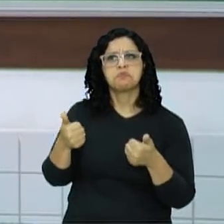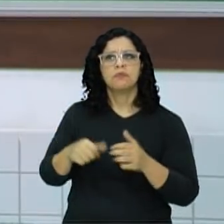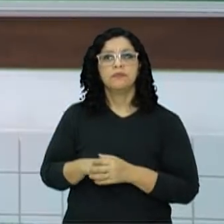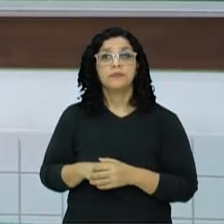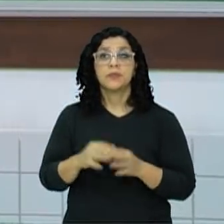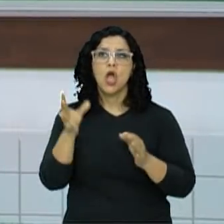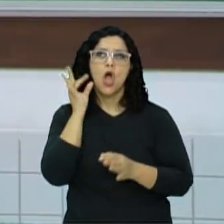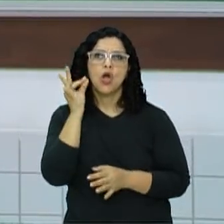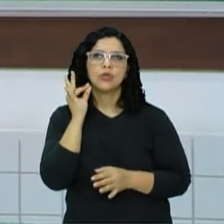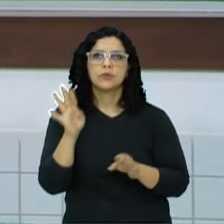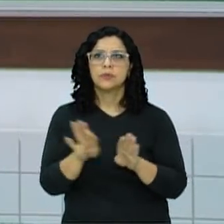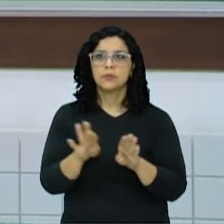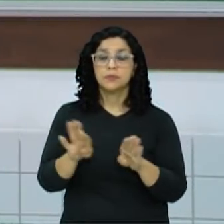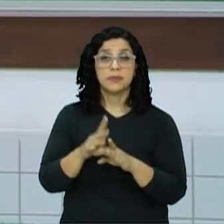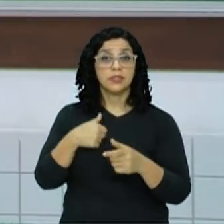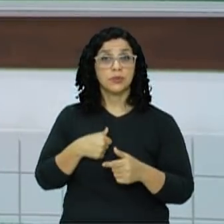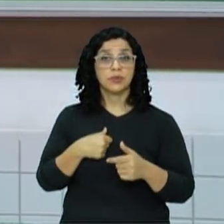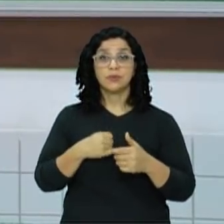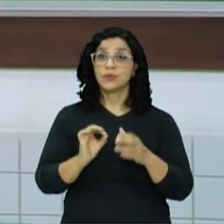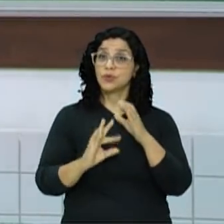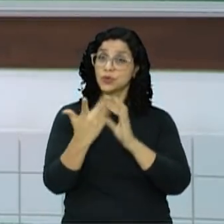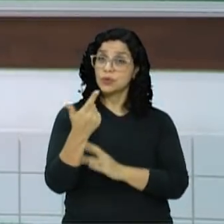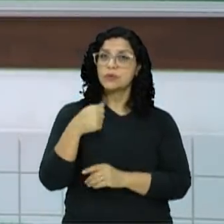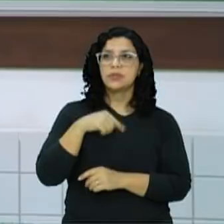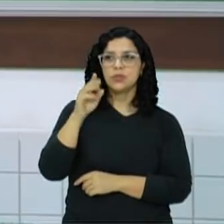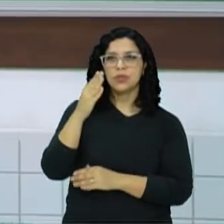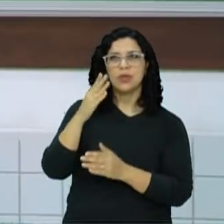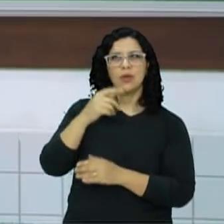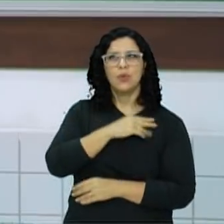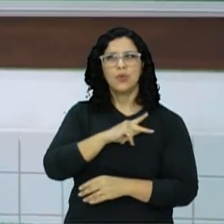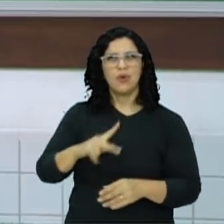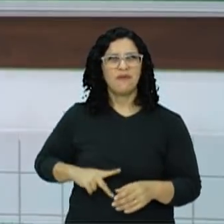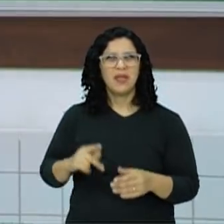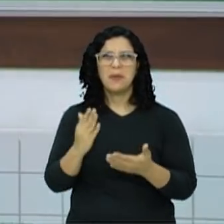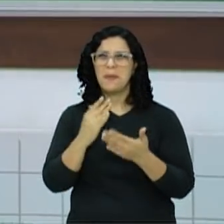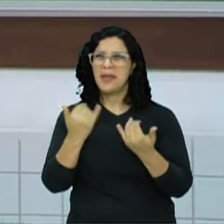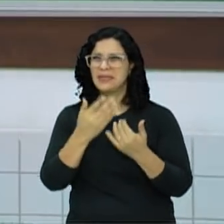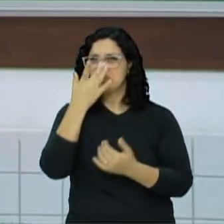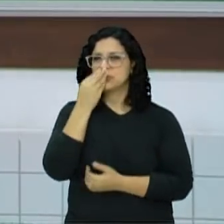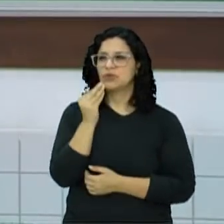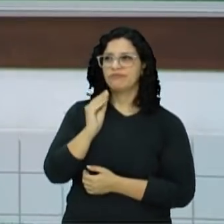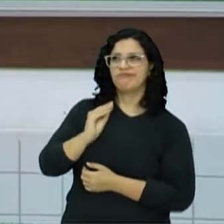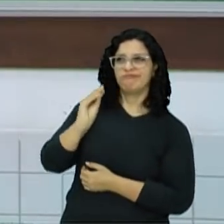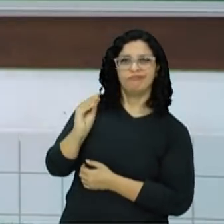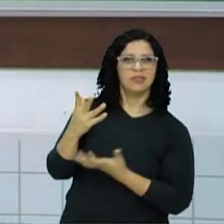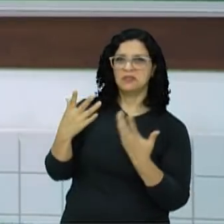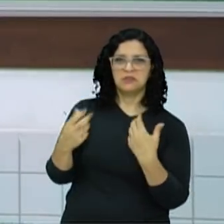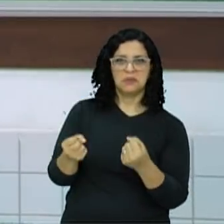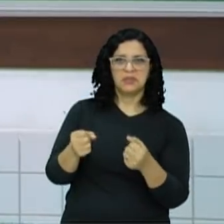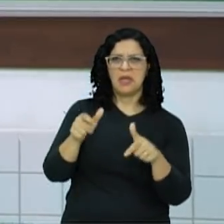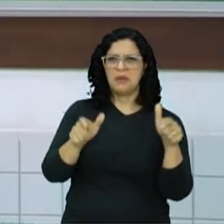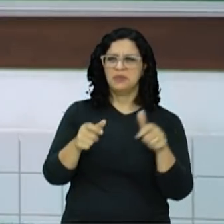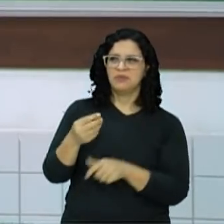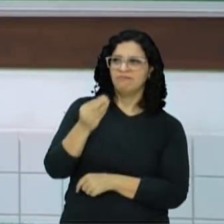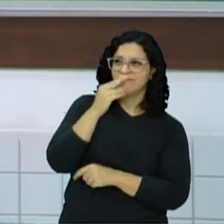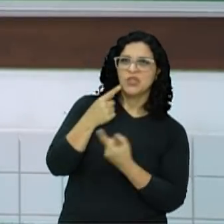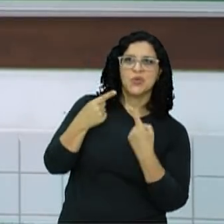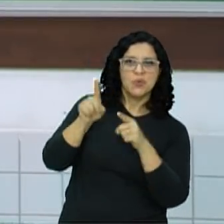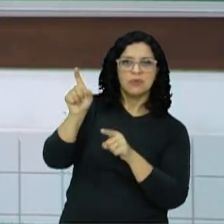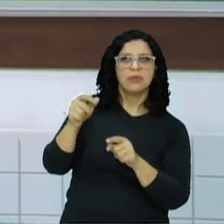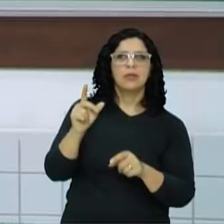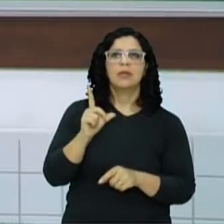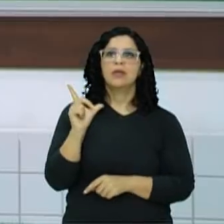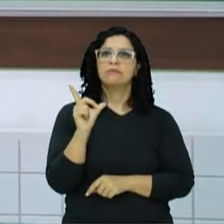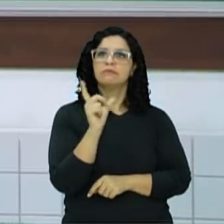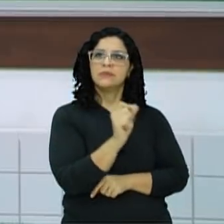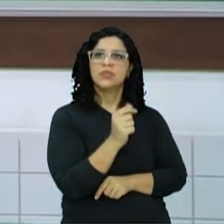ótimo. Então, dentre todos esses acontecimentos, o governo dele termina com uma rejeição popular e ele saiu da